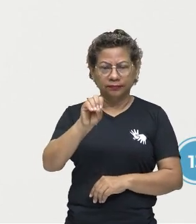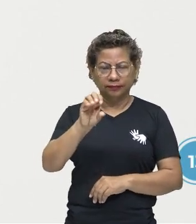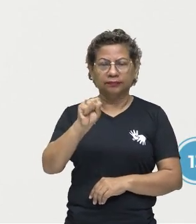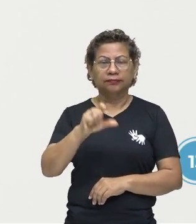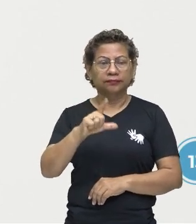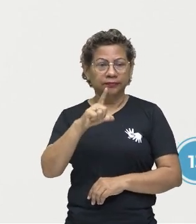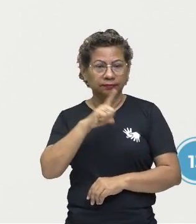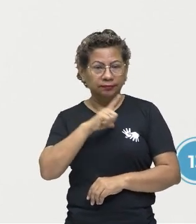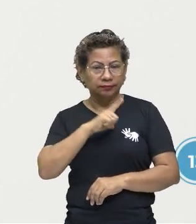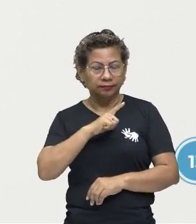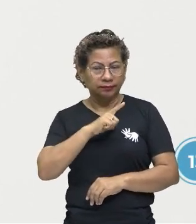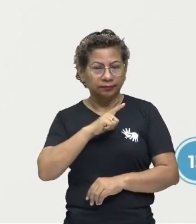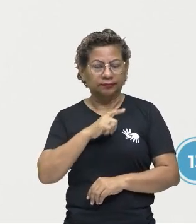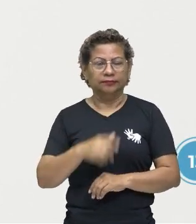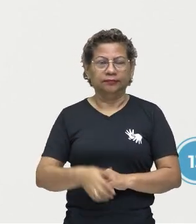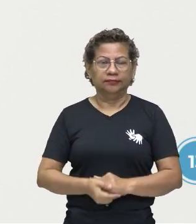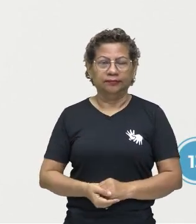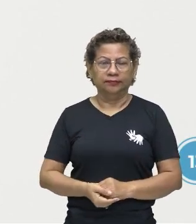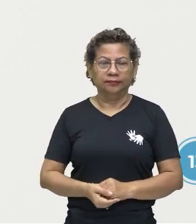Vamos lá.